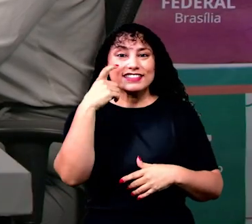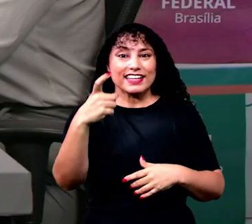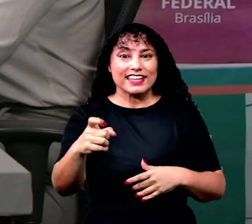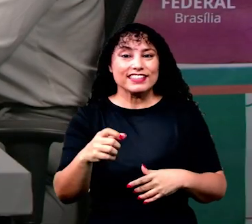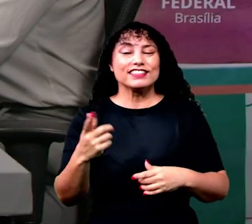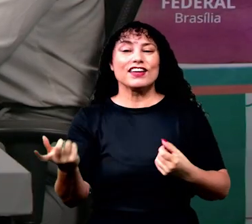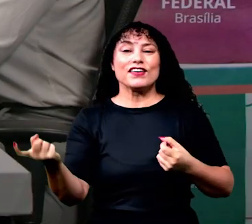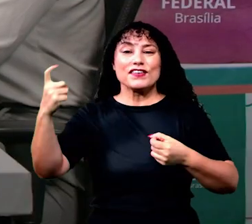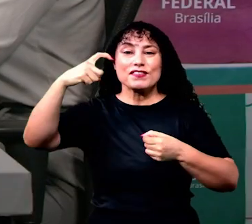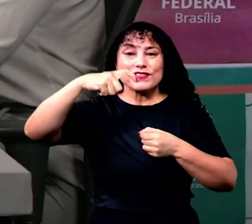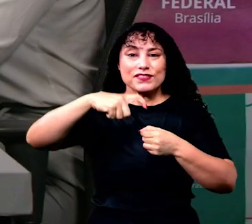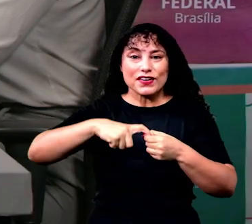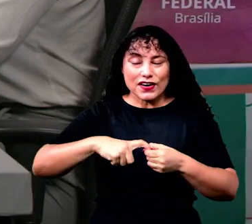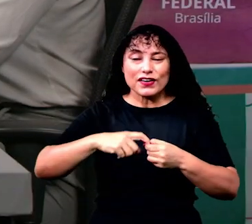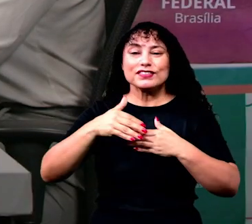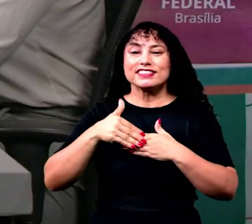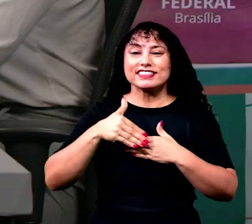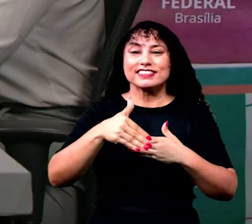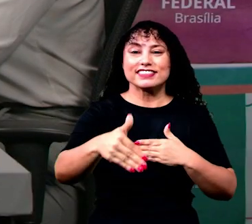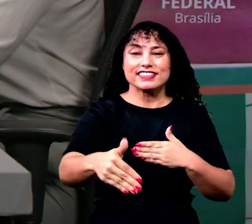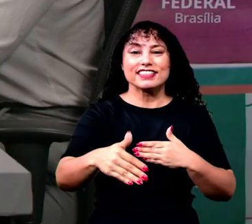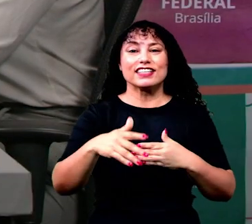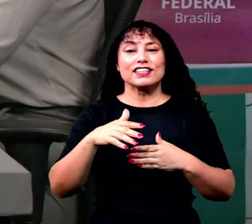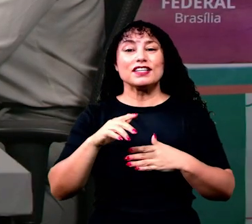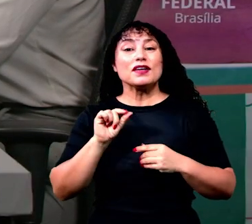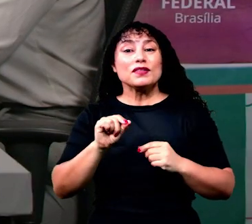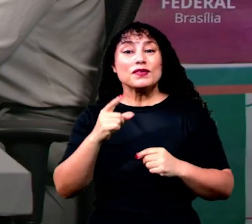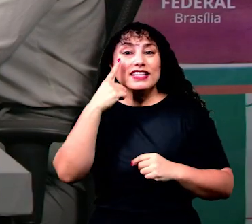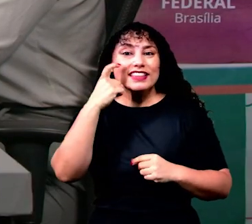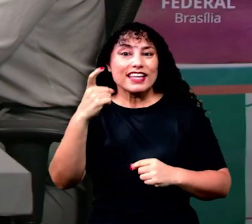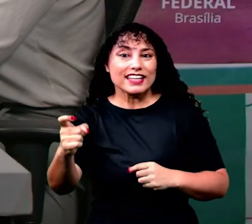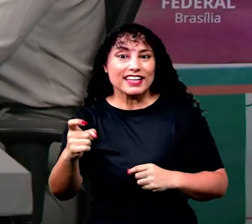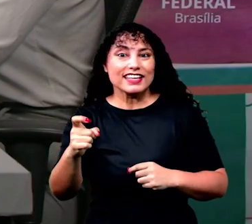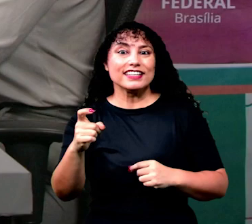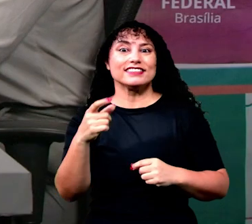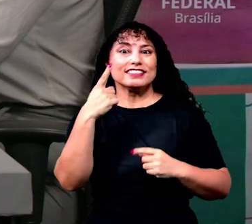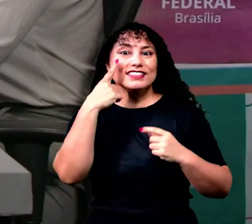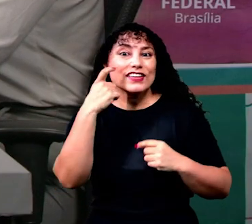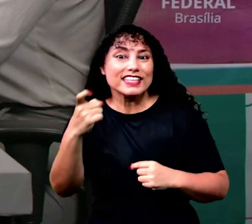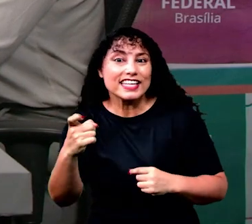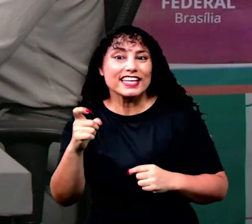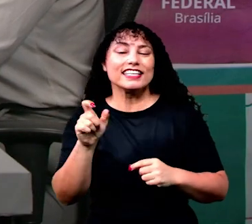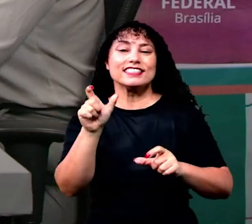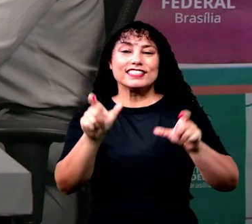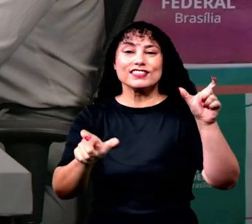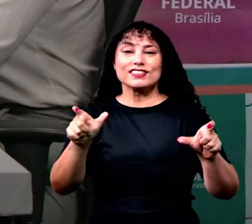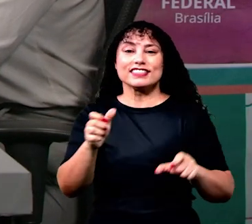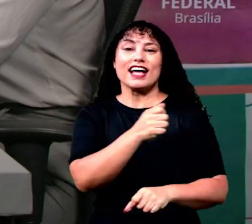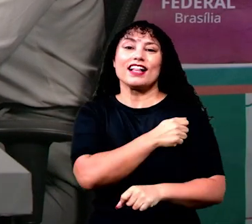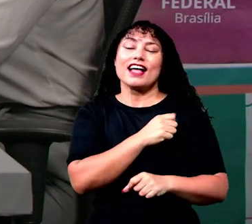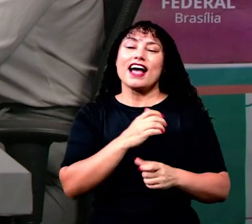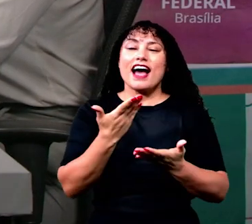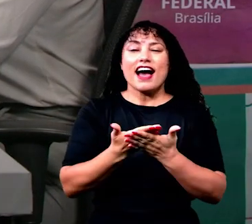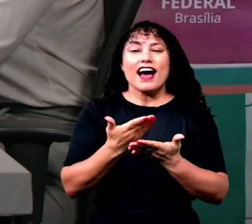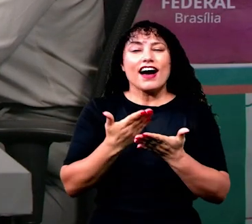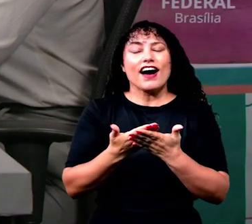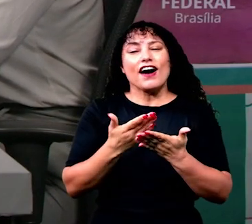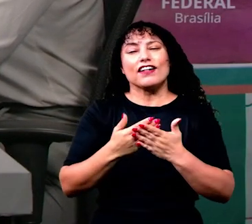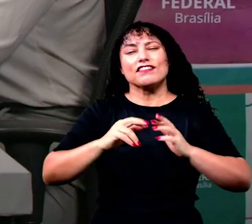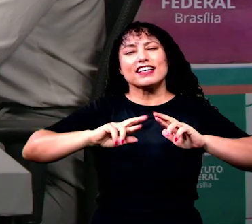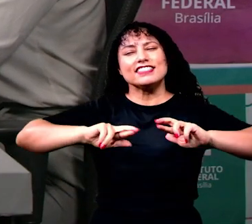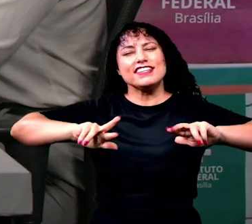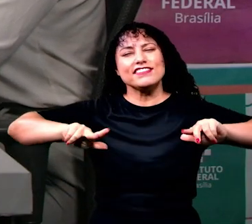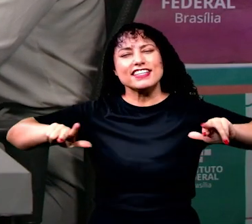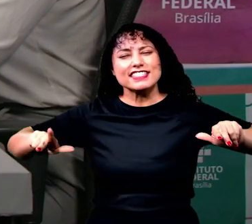novo, eu volto ao ponto inicial. Quando a gente parte dos interesses dos estudantes, a aula fica mais